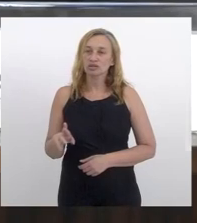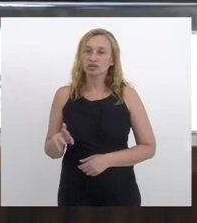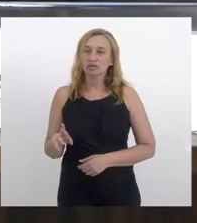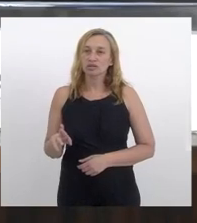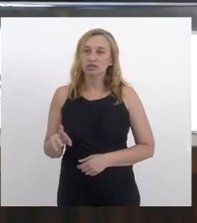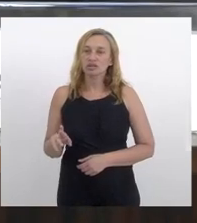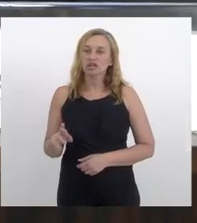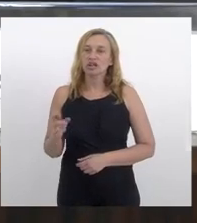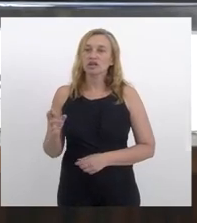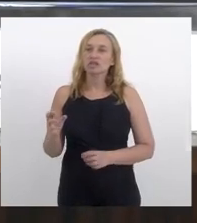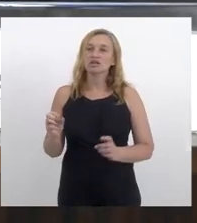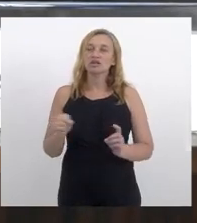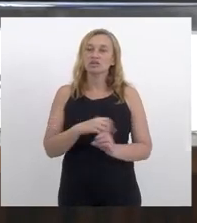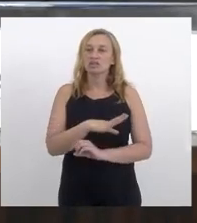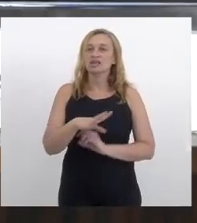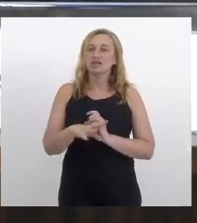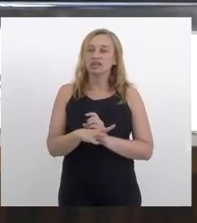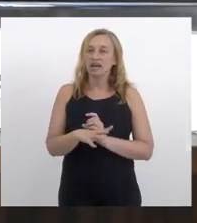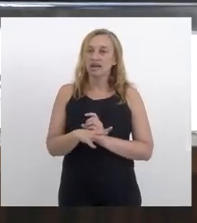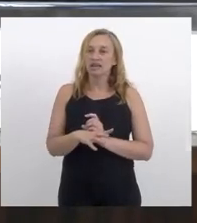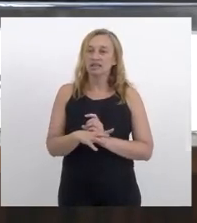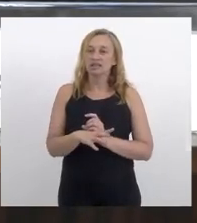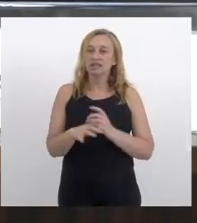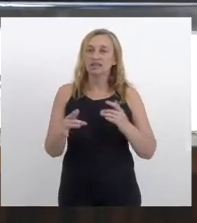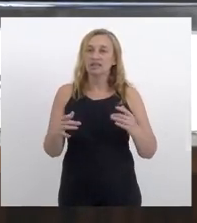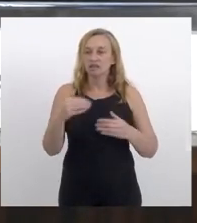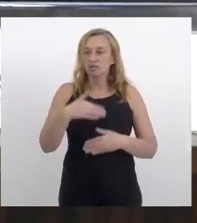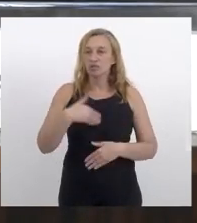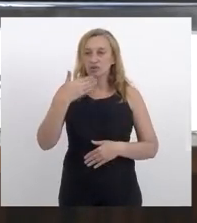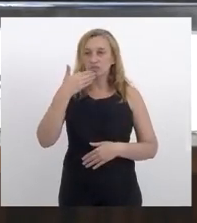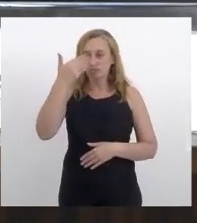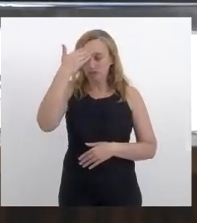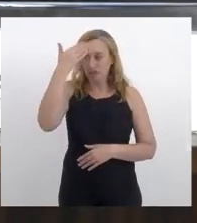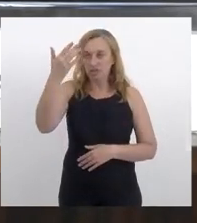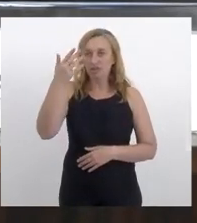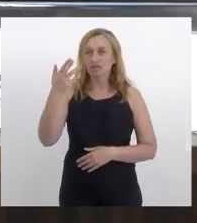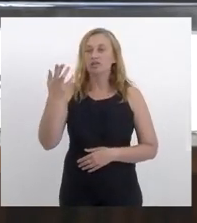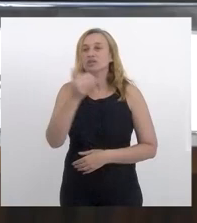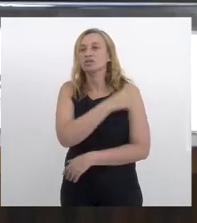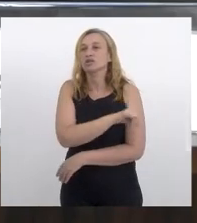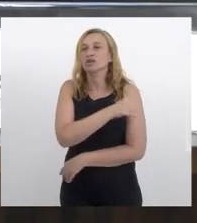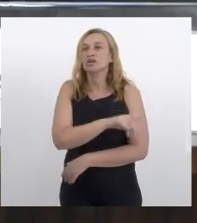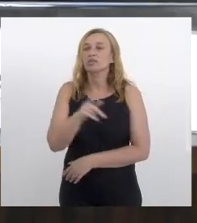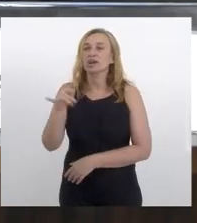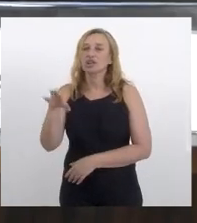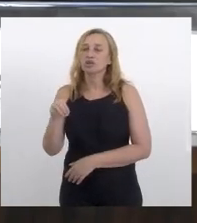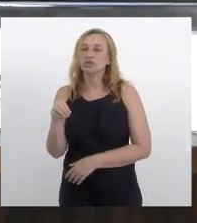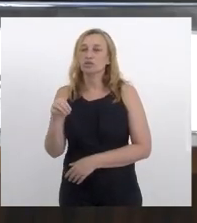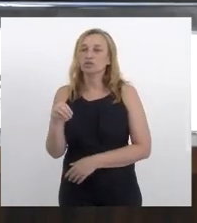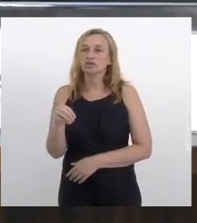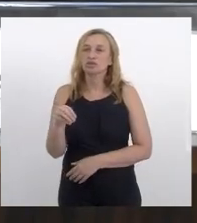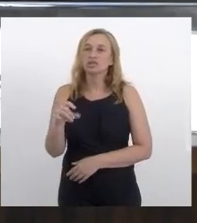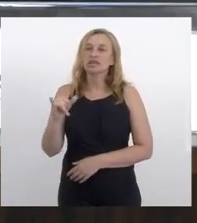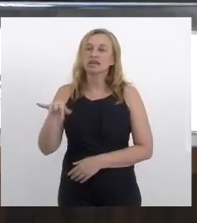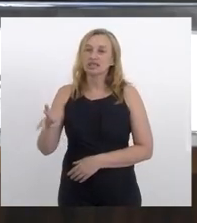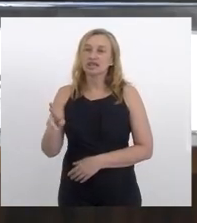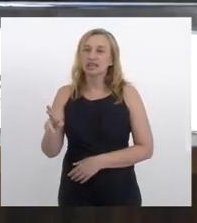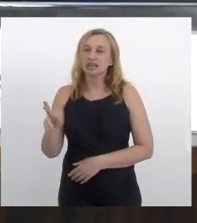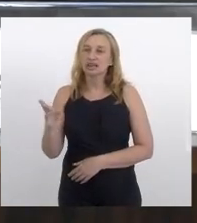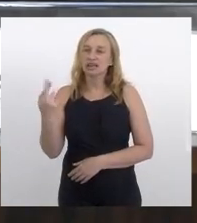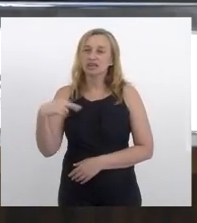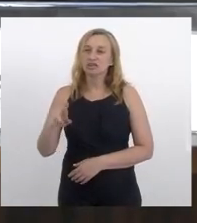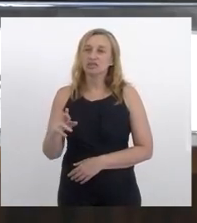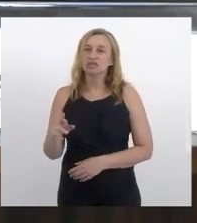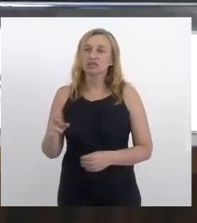Interreligioso da Sociedade Beneficente Muçulmana Rio de Janeiro. Petra Duarte da Silva, Interreligioso da